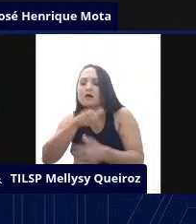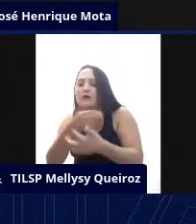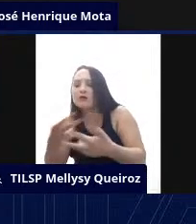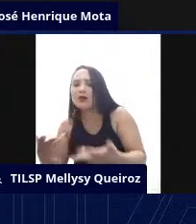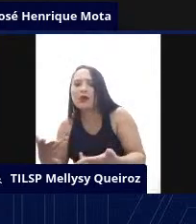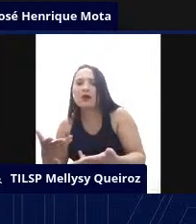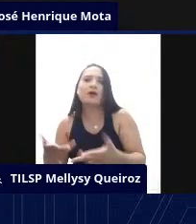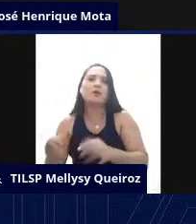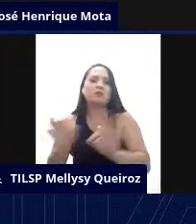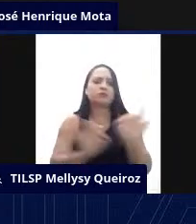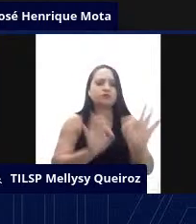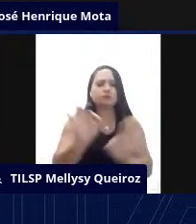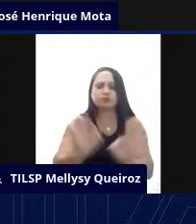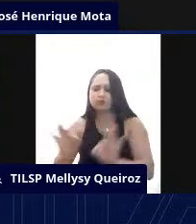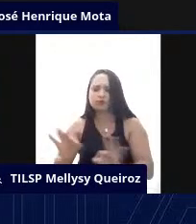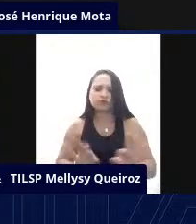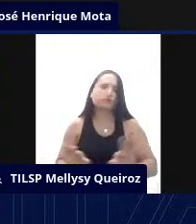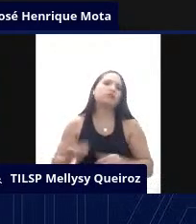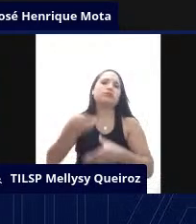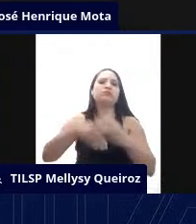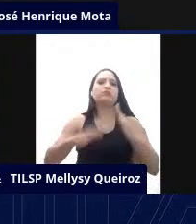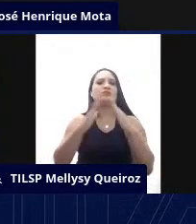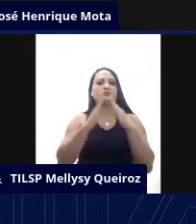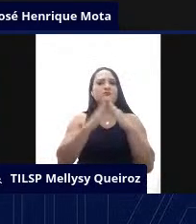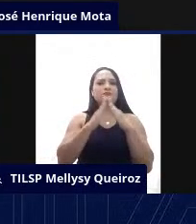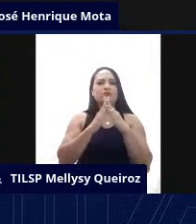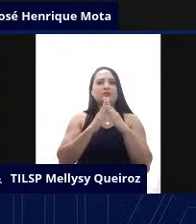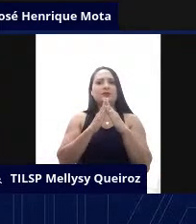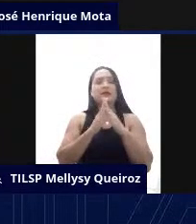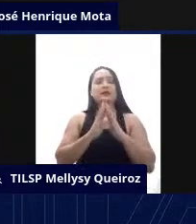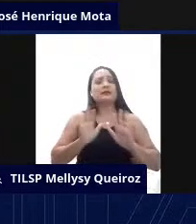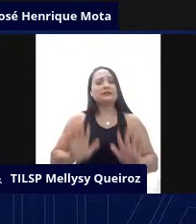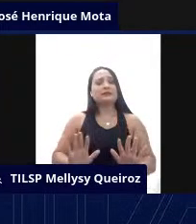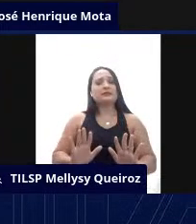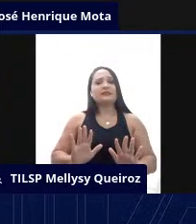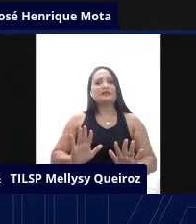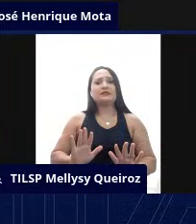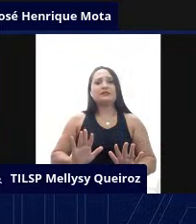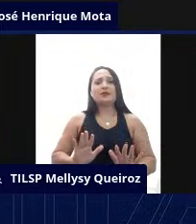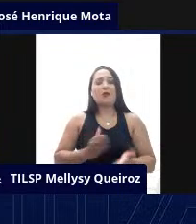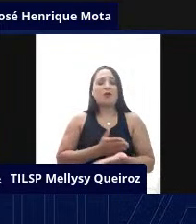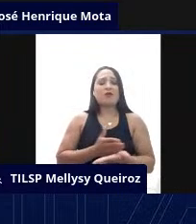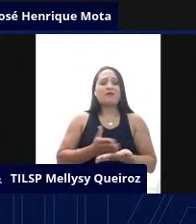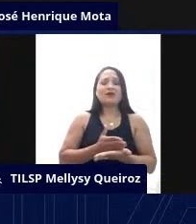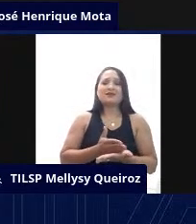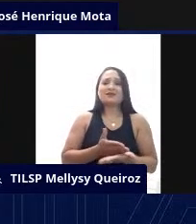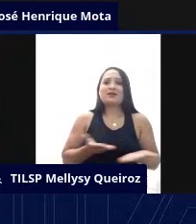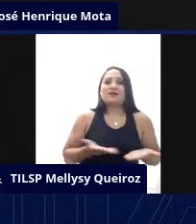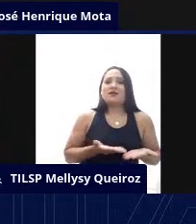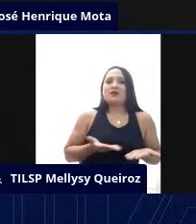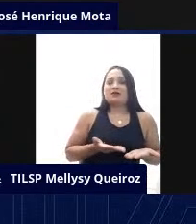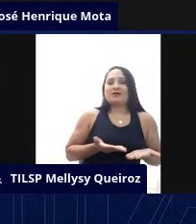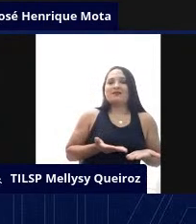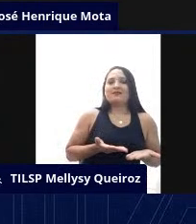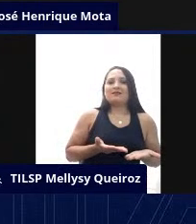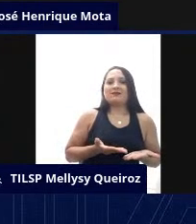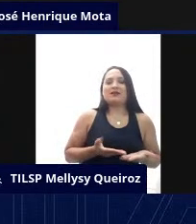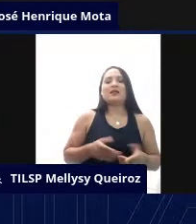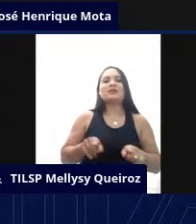casa. Mas a rotina de Rosa está só começando, viu? Ela também faz o café da